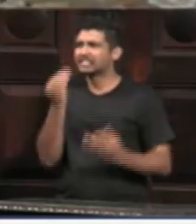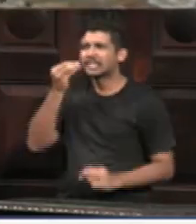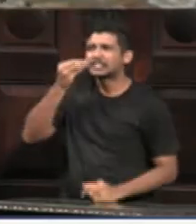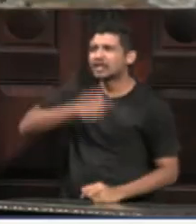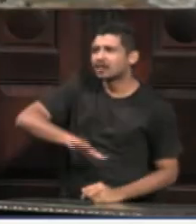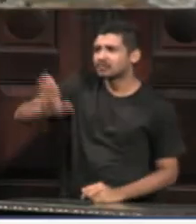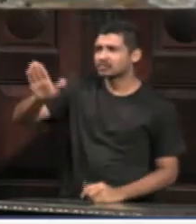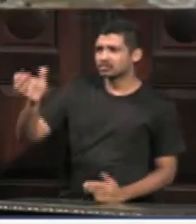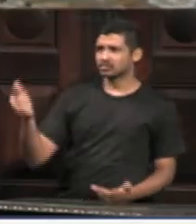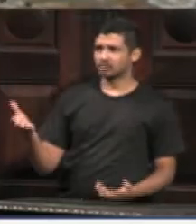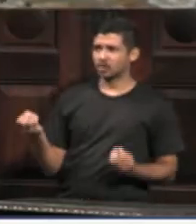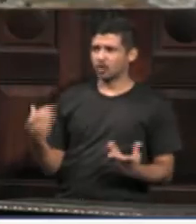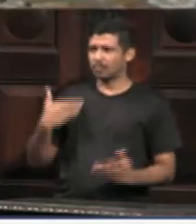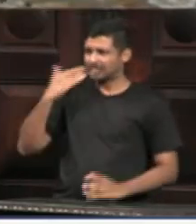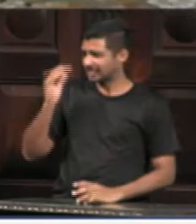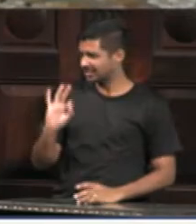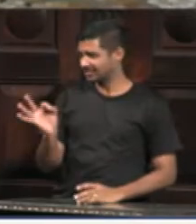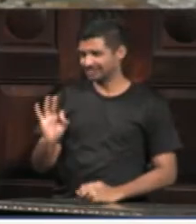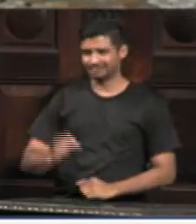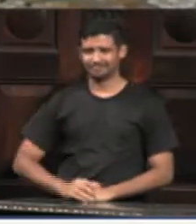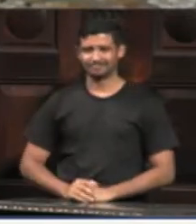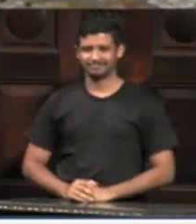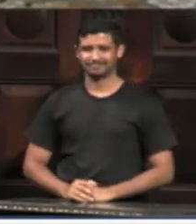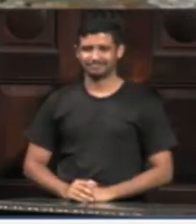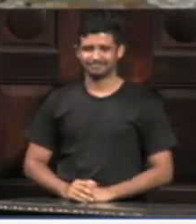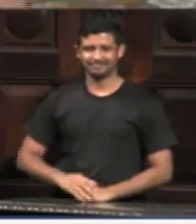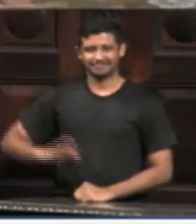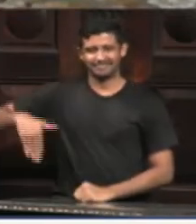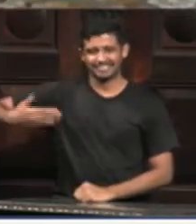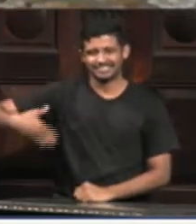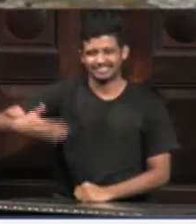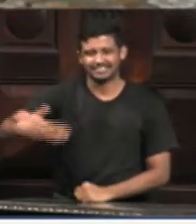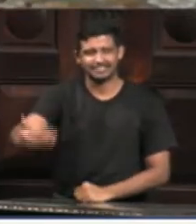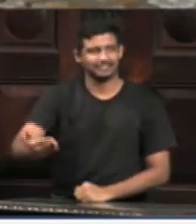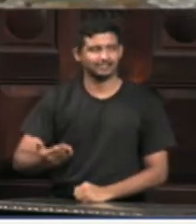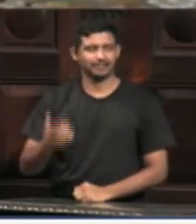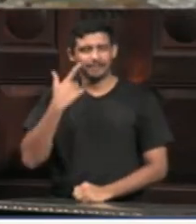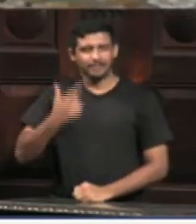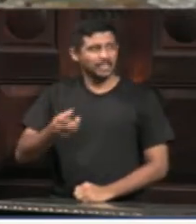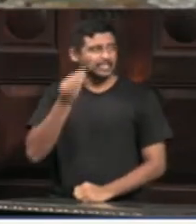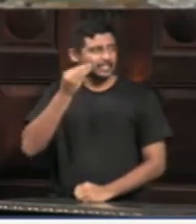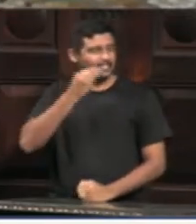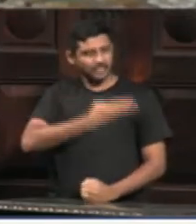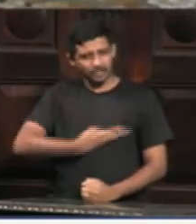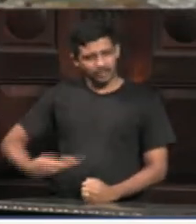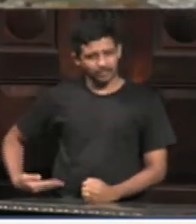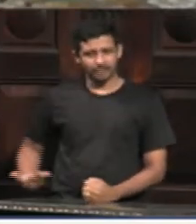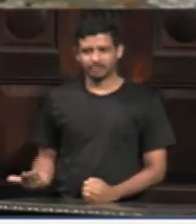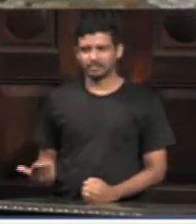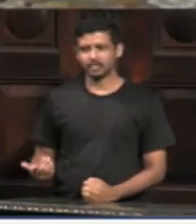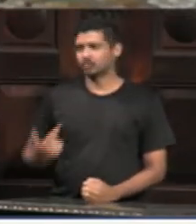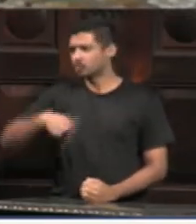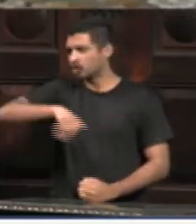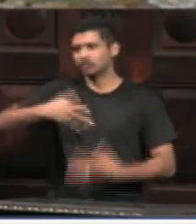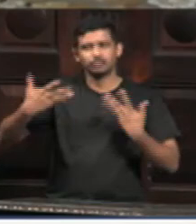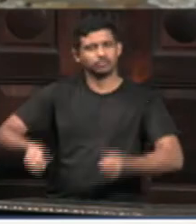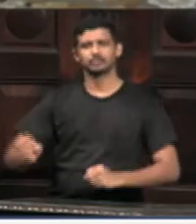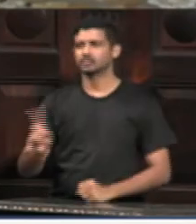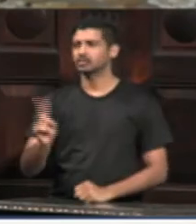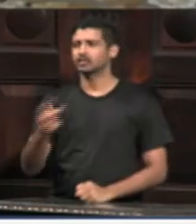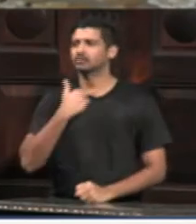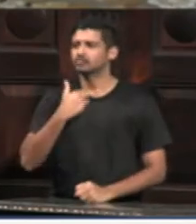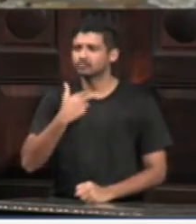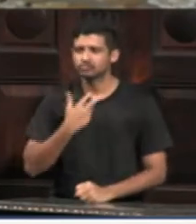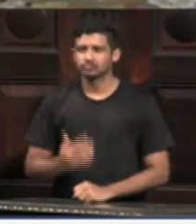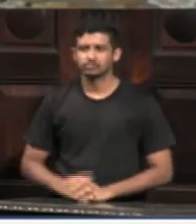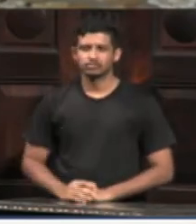Tem alguma coisa que não está me cheirando bem. O cara deixa de ser juiz para ser candidato a governador, então nós não podemos aceitar. Tem maratucaia